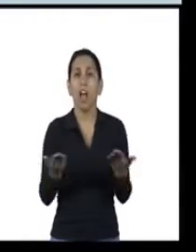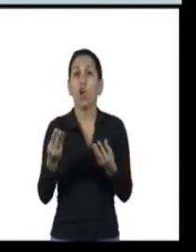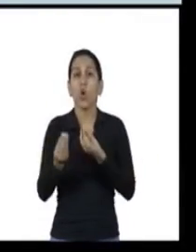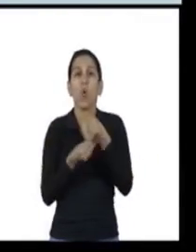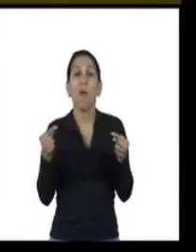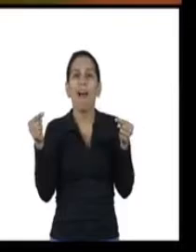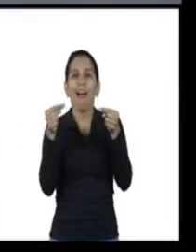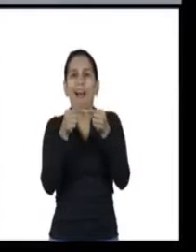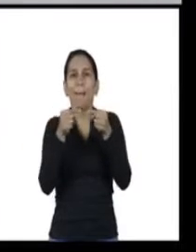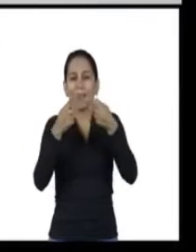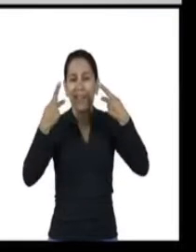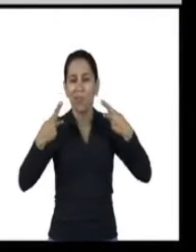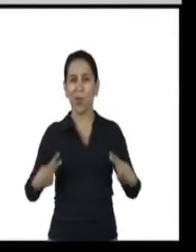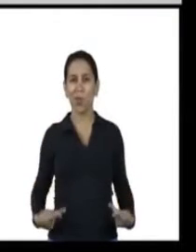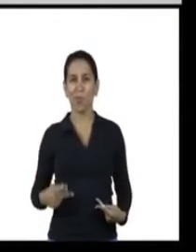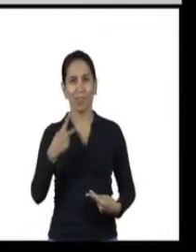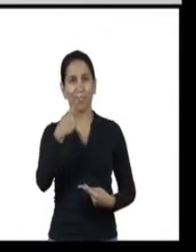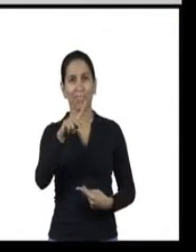ergonomia na prática?